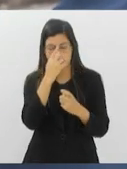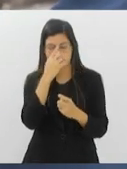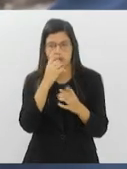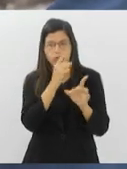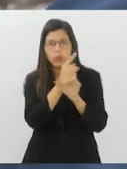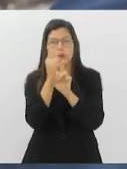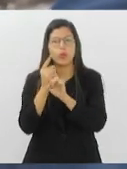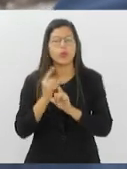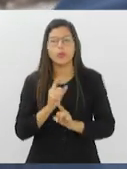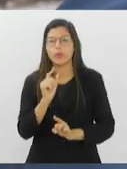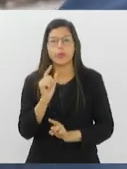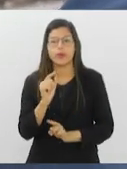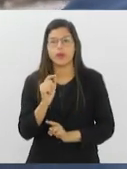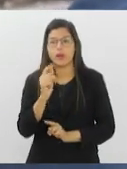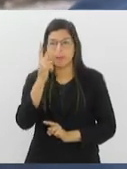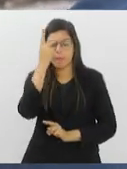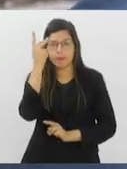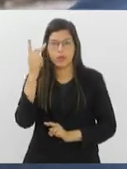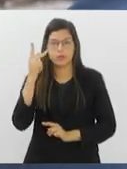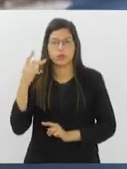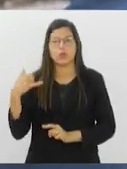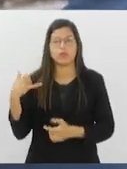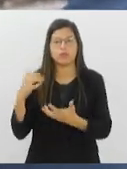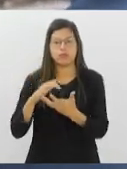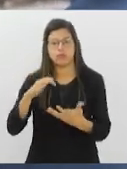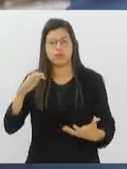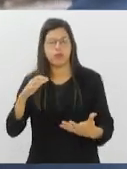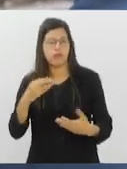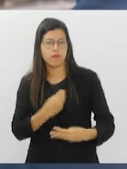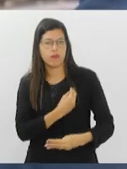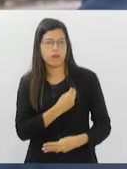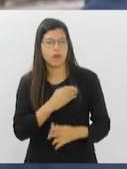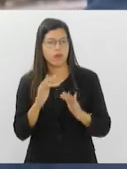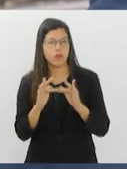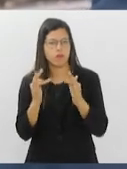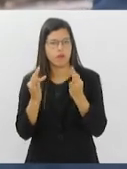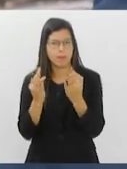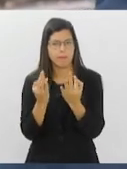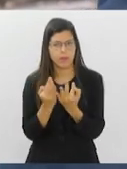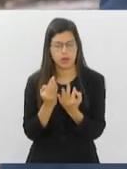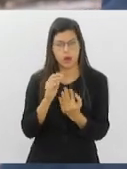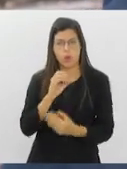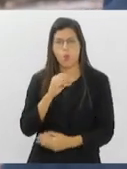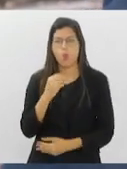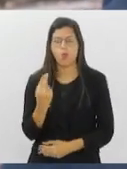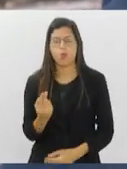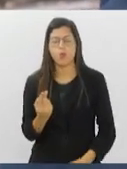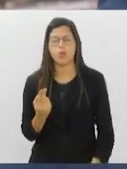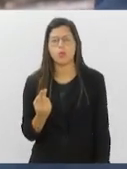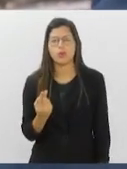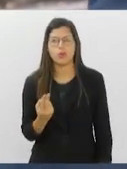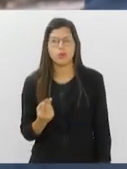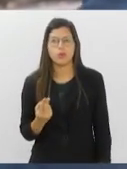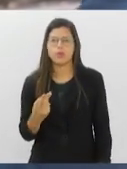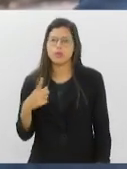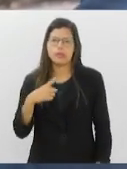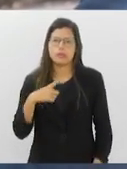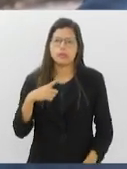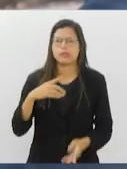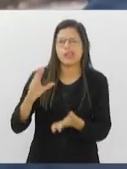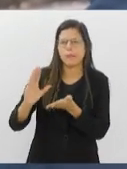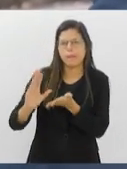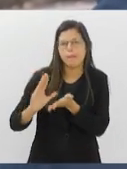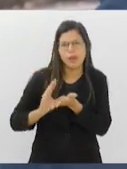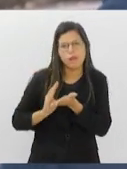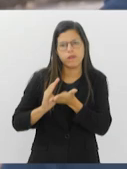são casos de idosos que estão vivendo em famílias ou por receberem benefícios